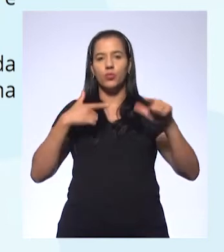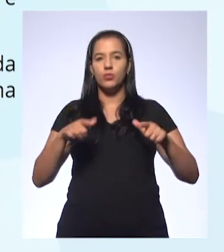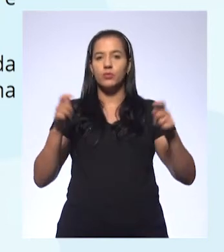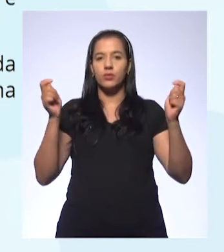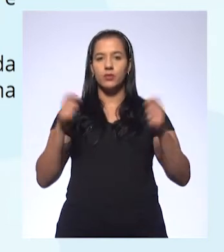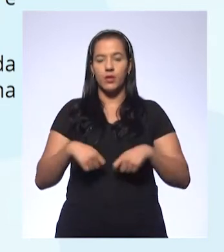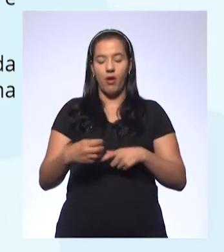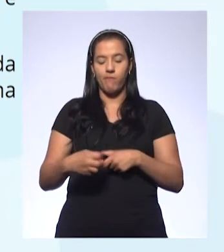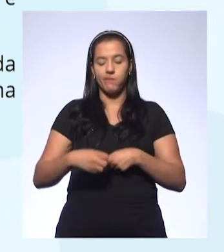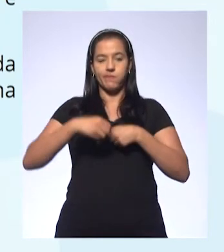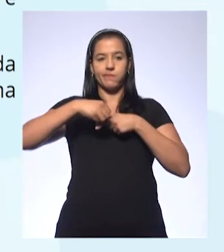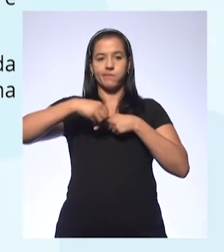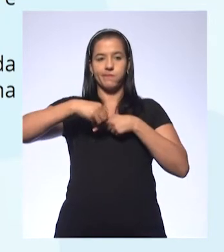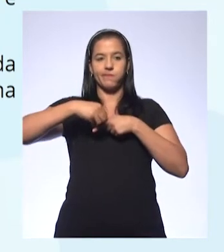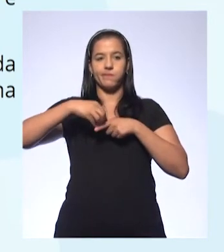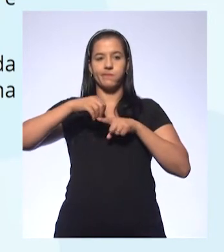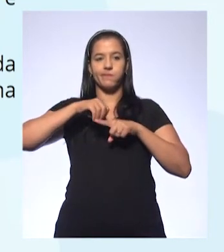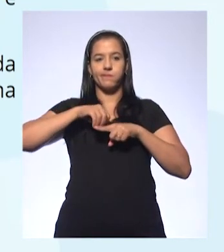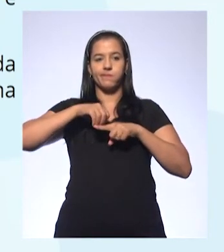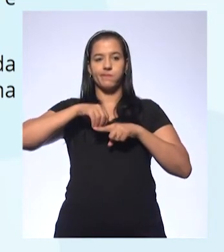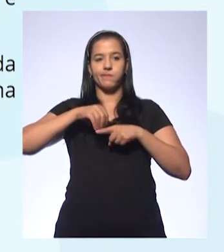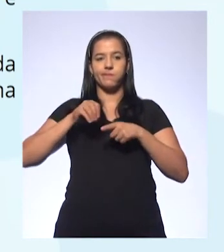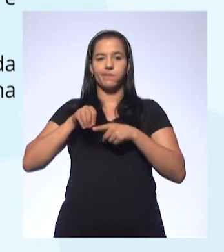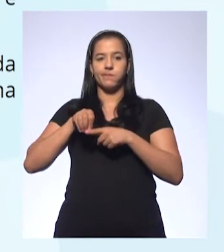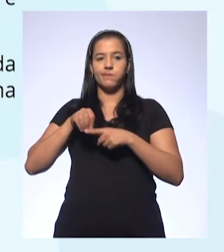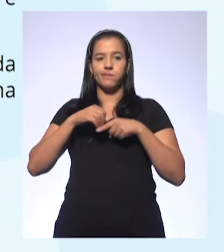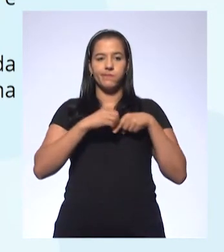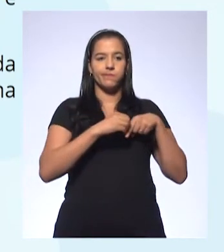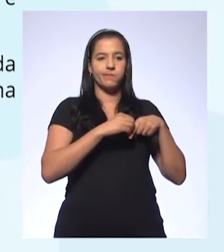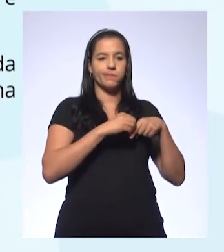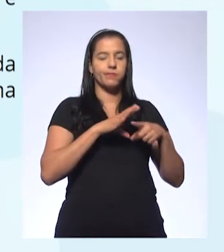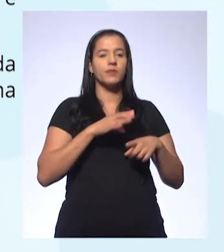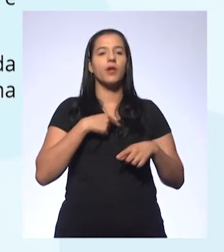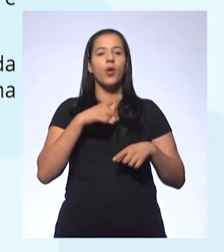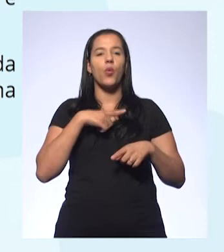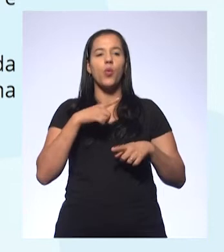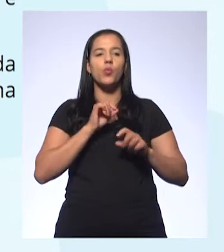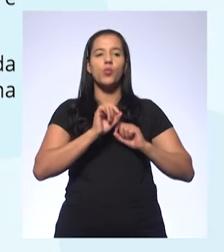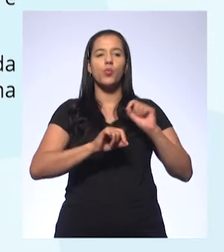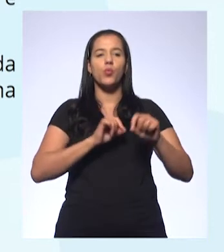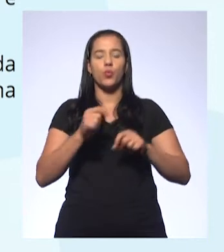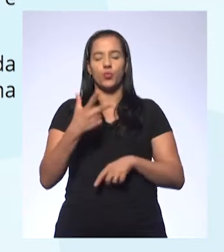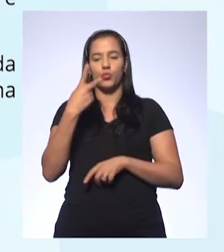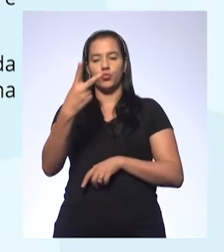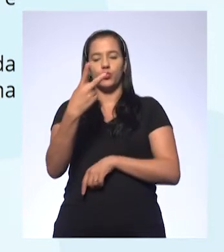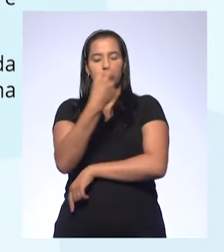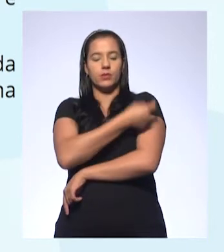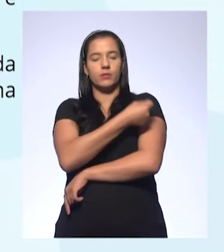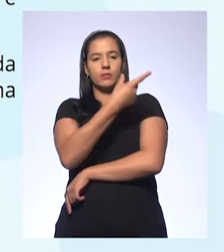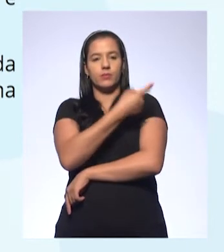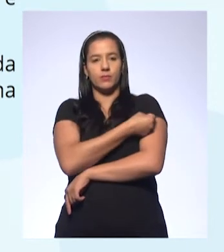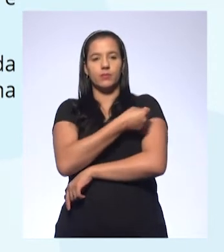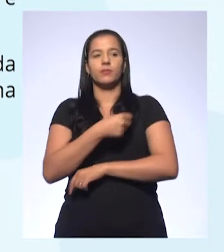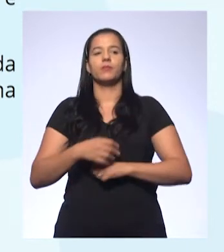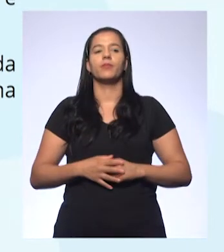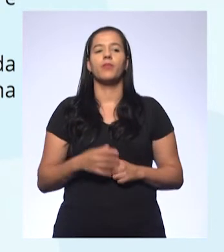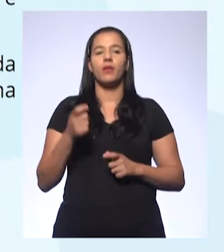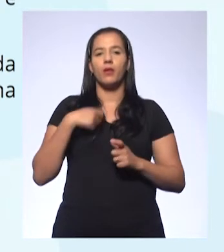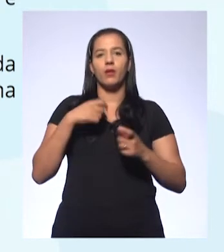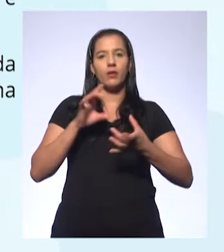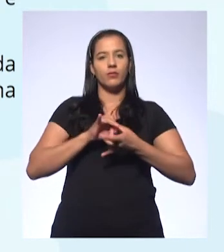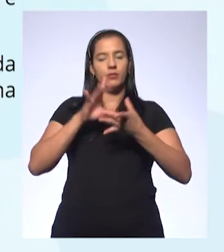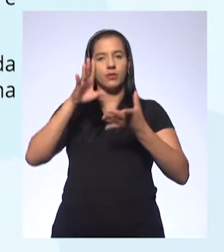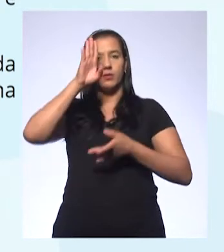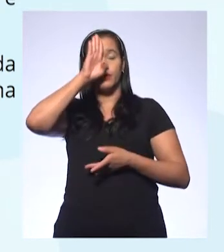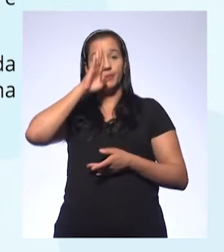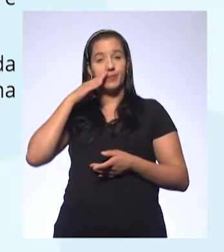causar verrugas genitais. Os principais vírus são combatidos com 2 doses da vacina de HPV, disponibilizada